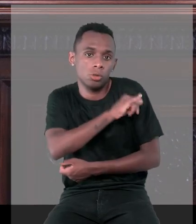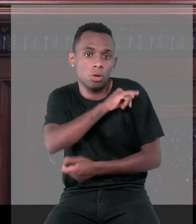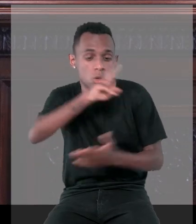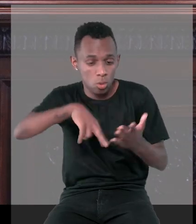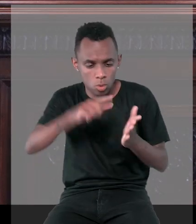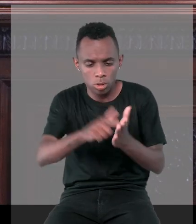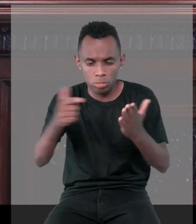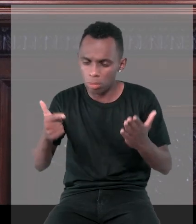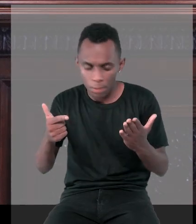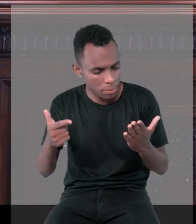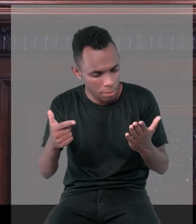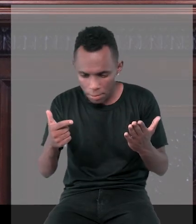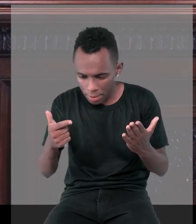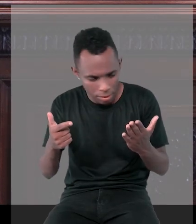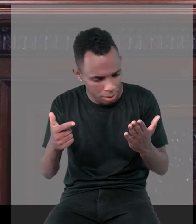no jornal